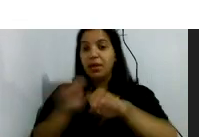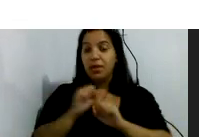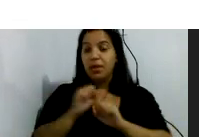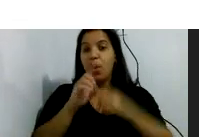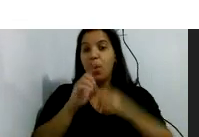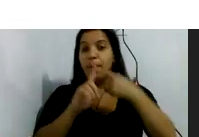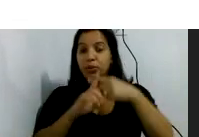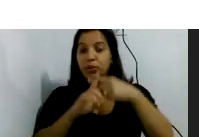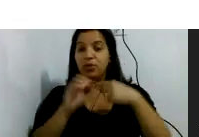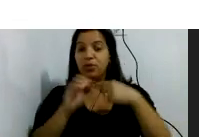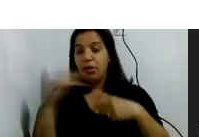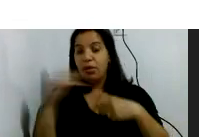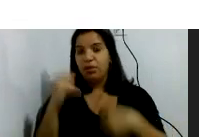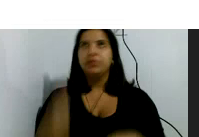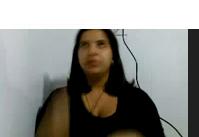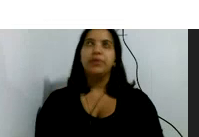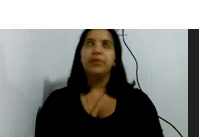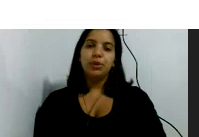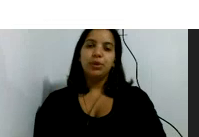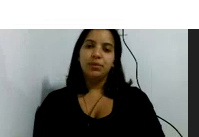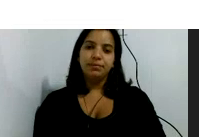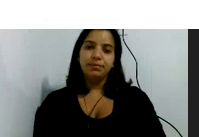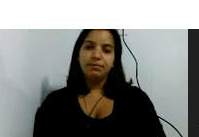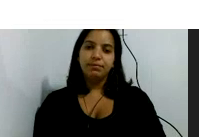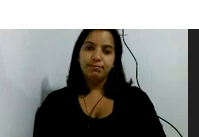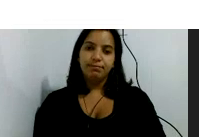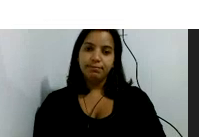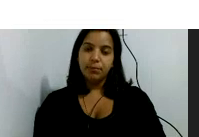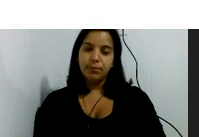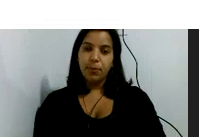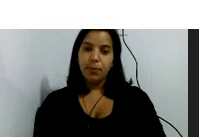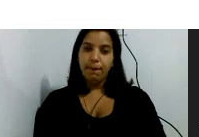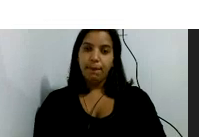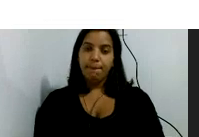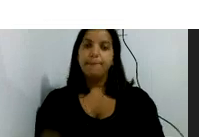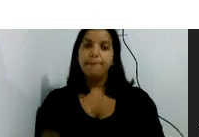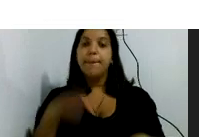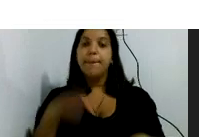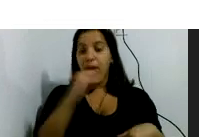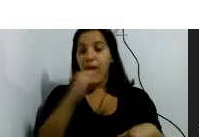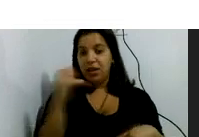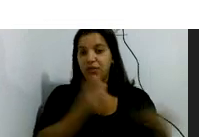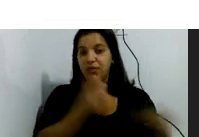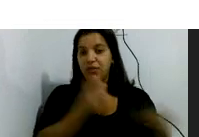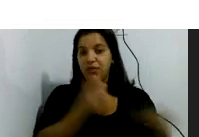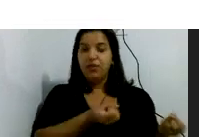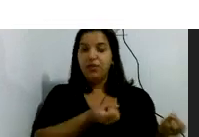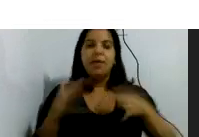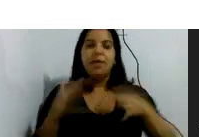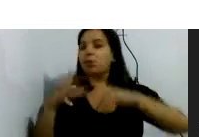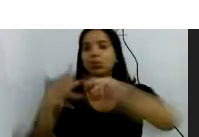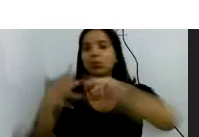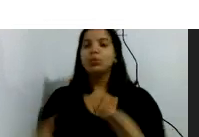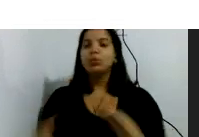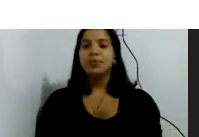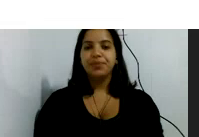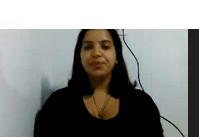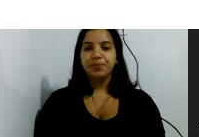pode receber do O positivo e do O negativo. E o O negativo, ele